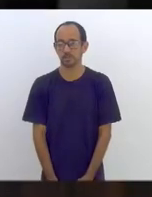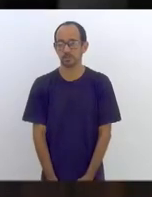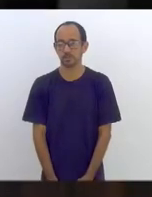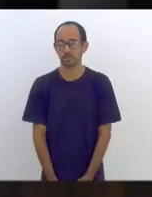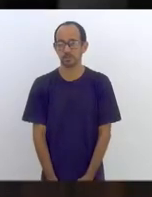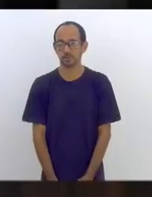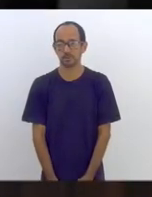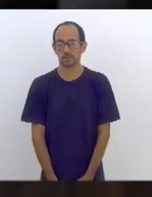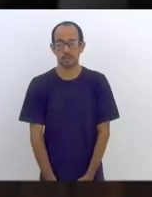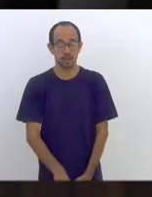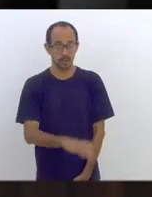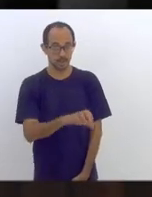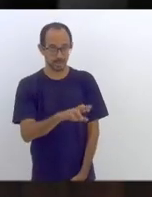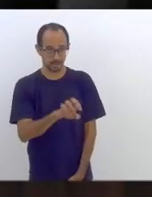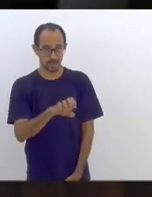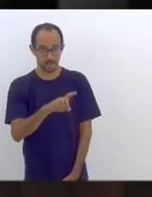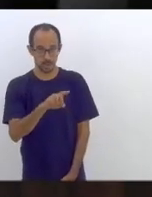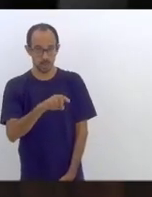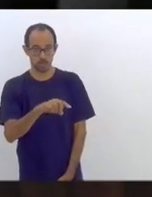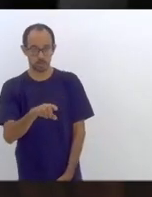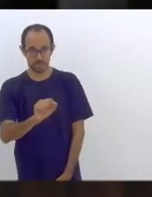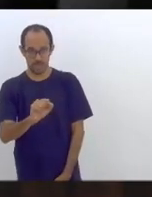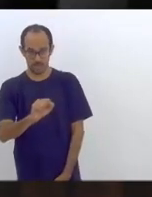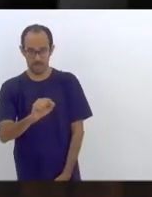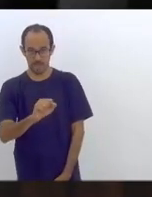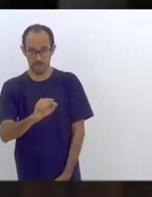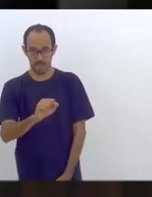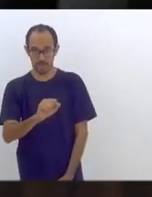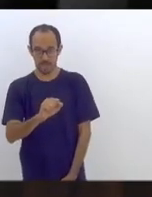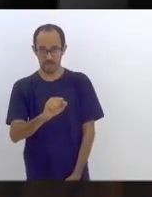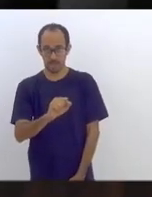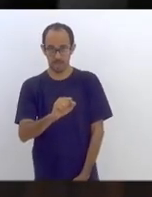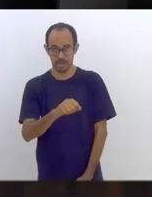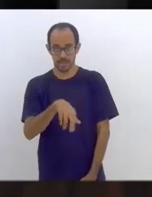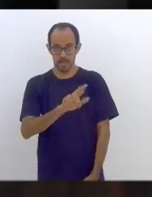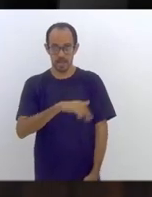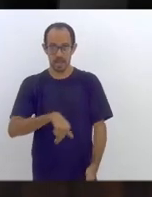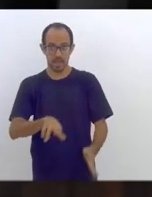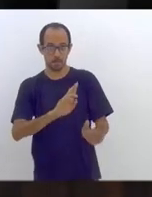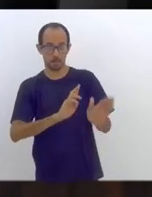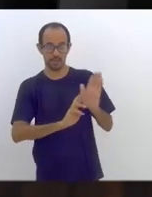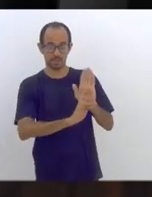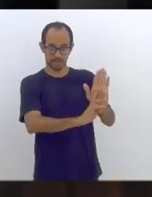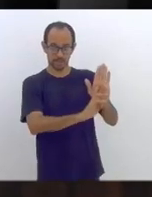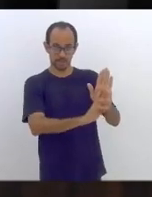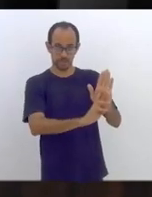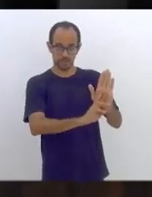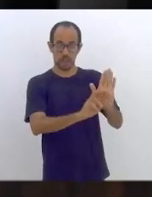A Creuza, que é a representante, irmã